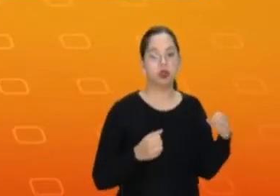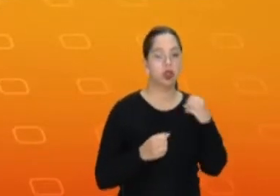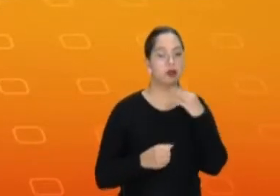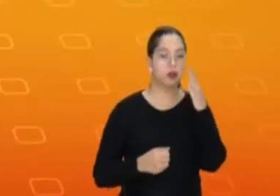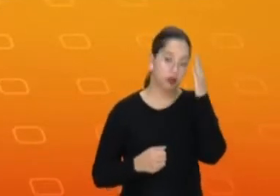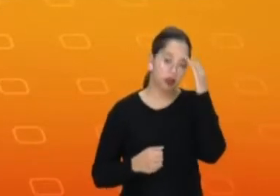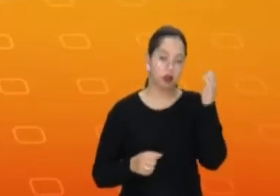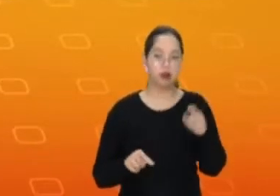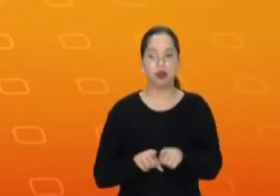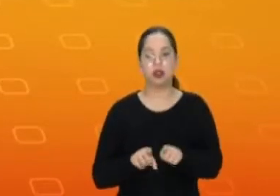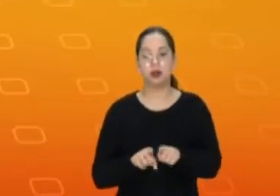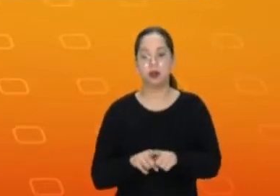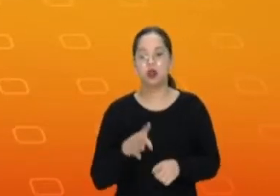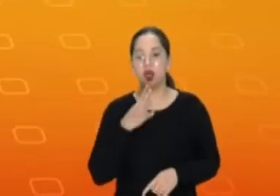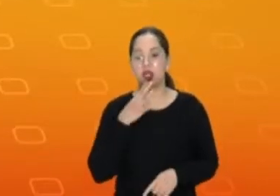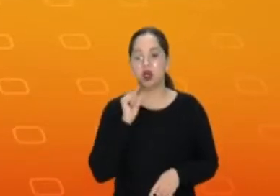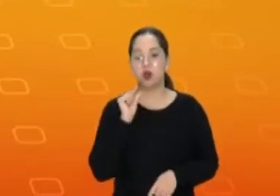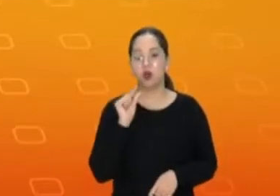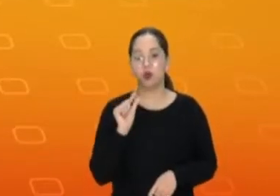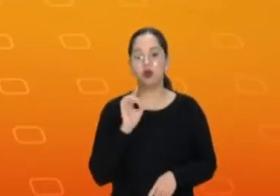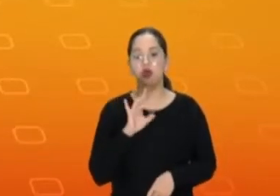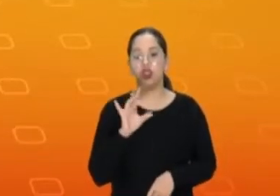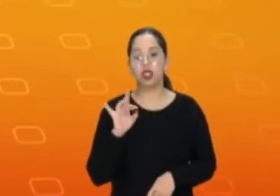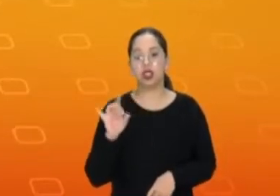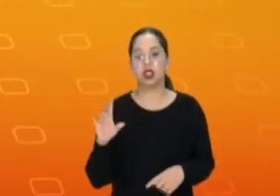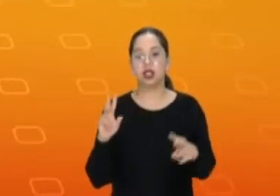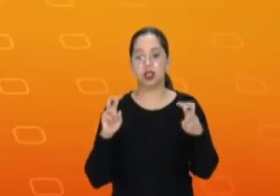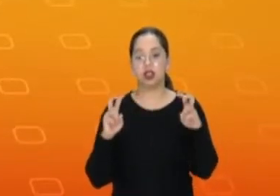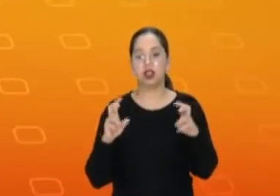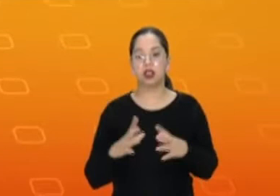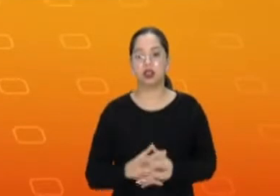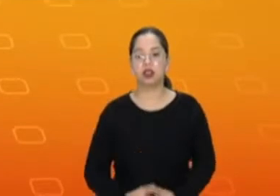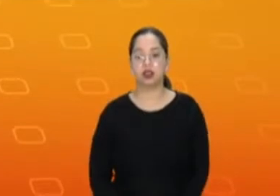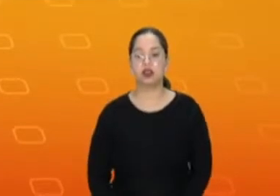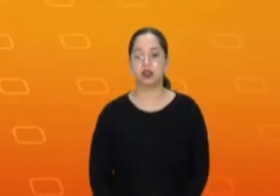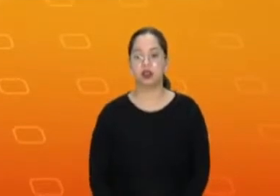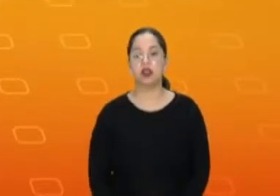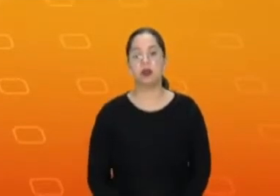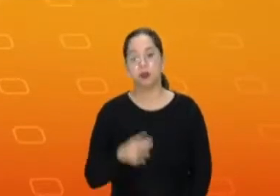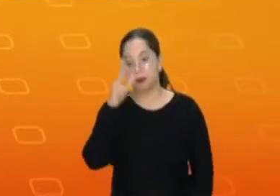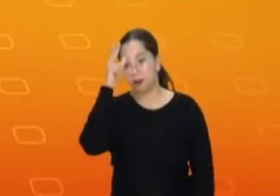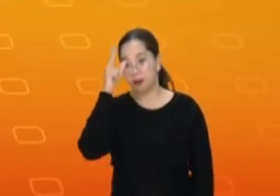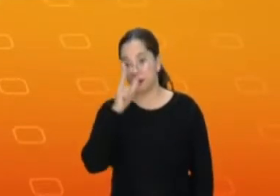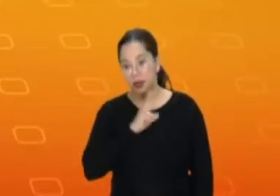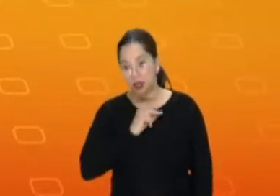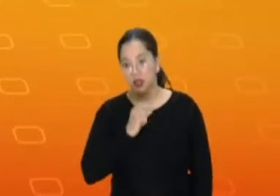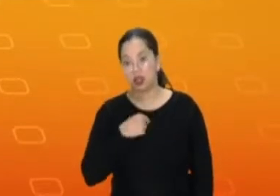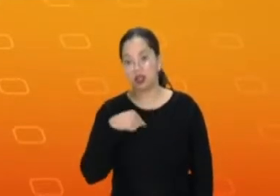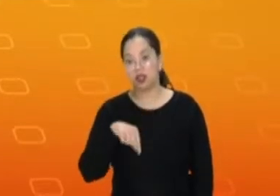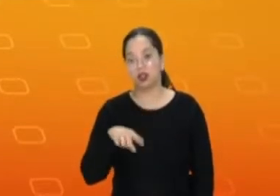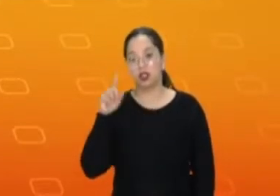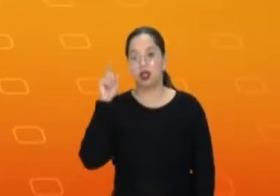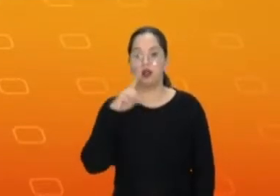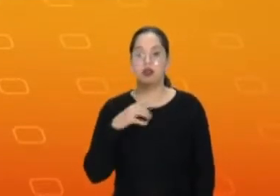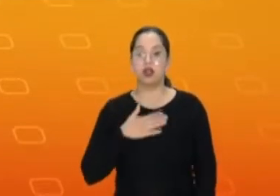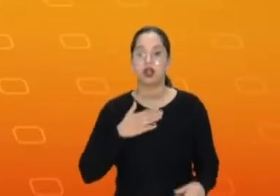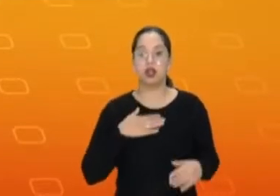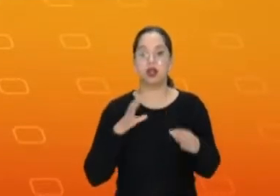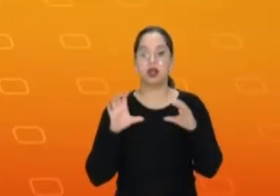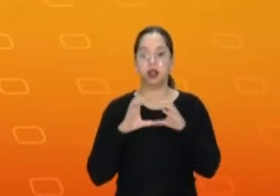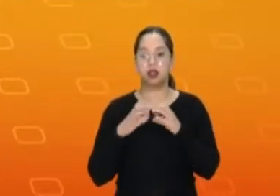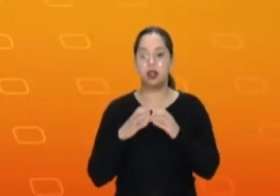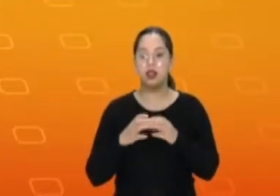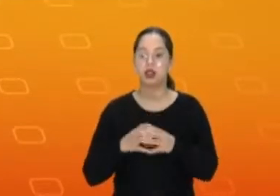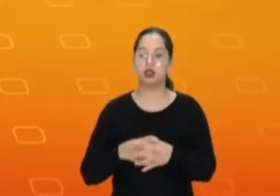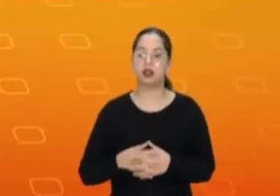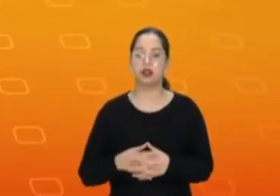Acho que é o que, particularmente, é o meu desafio aqui com a minha equipe. É fazer com que essas pessoas que não vieram do mercado de radiodifusão,